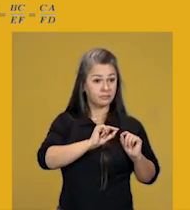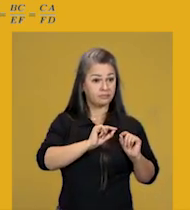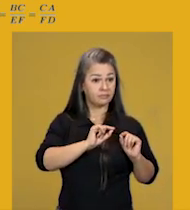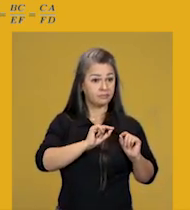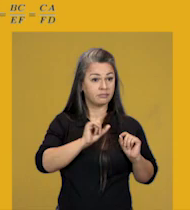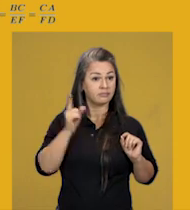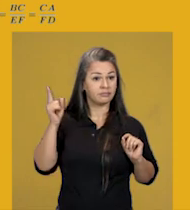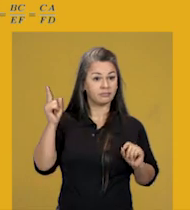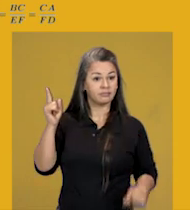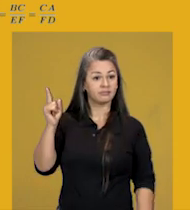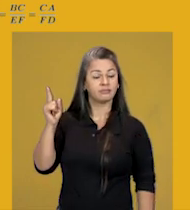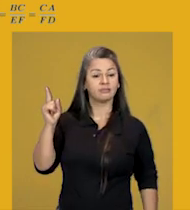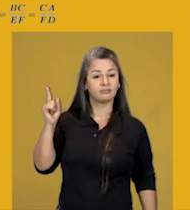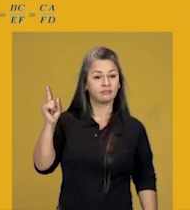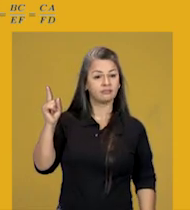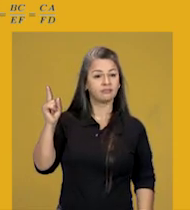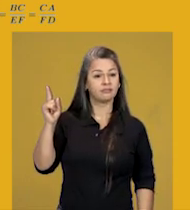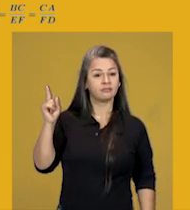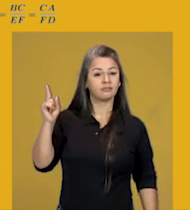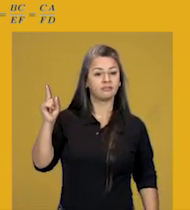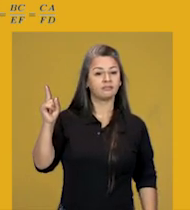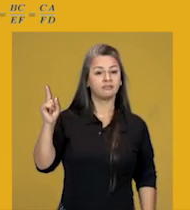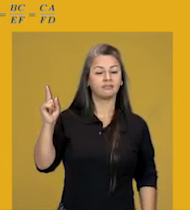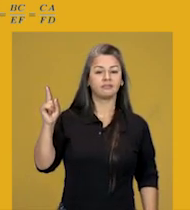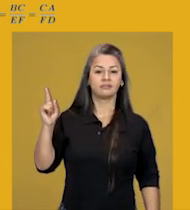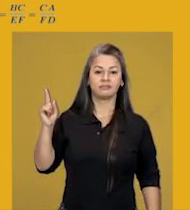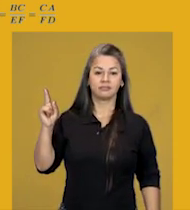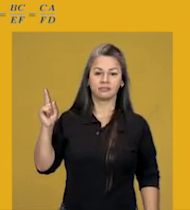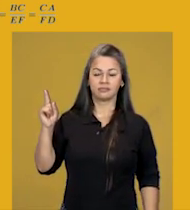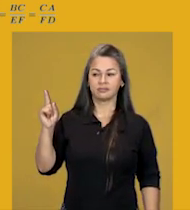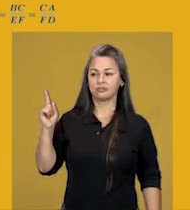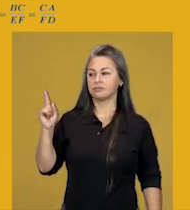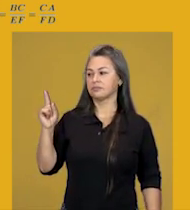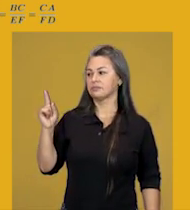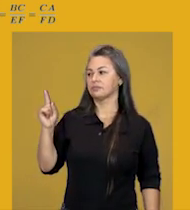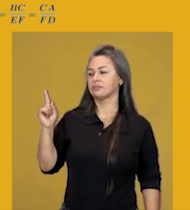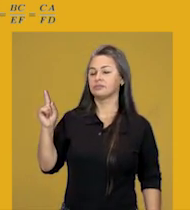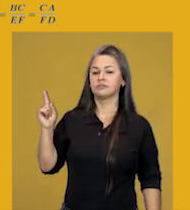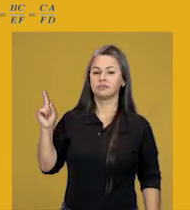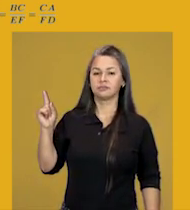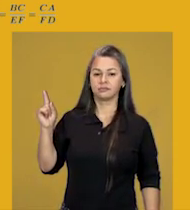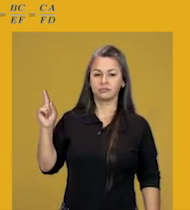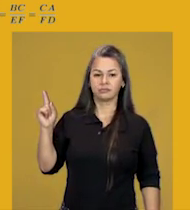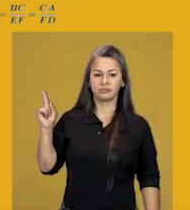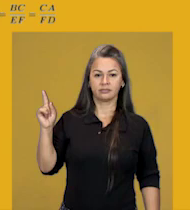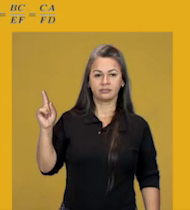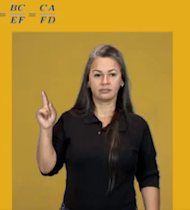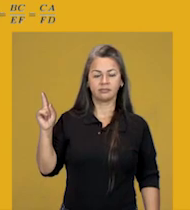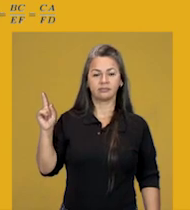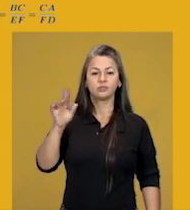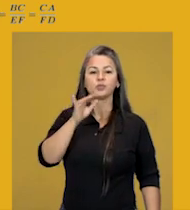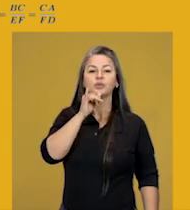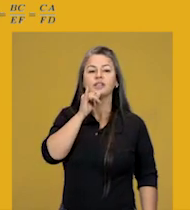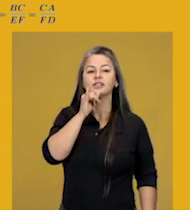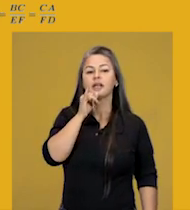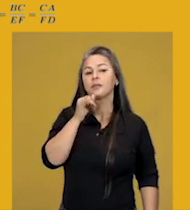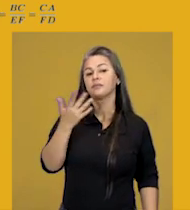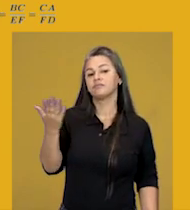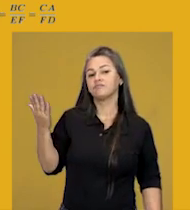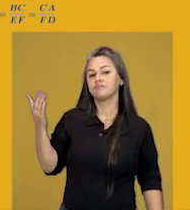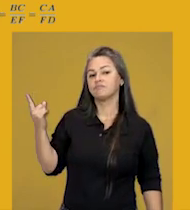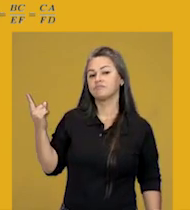é igual a essa, e essa medida é igual a essa. Então, vamos supor que seja aqui